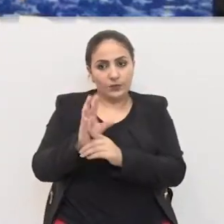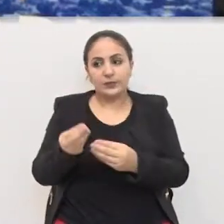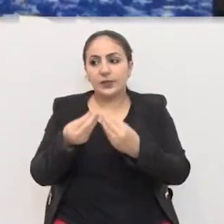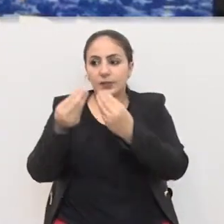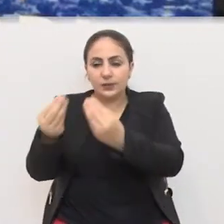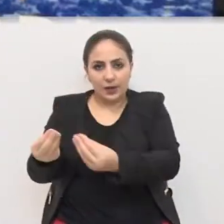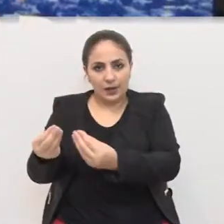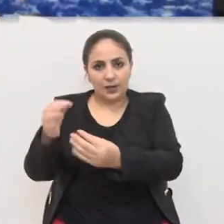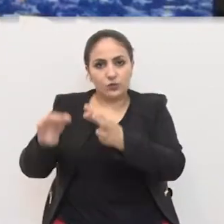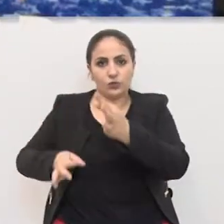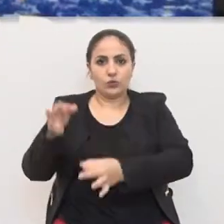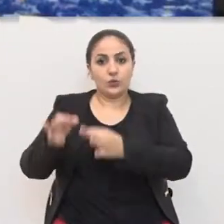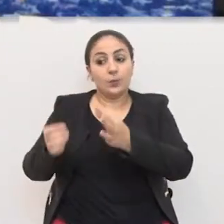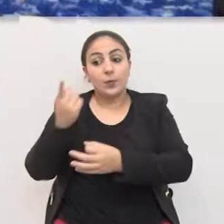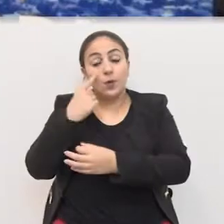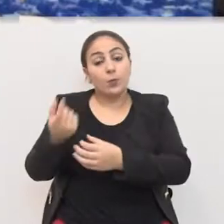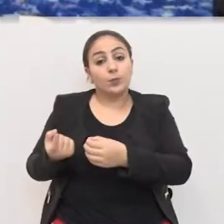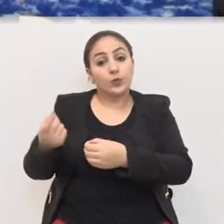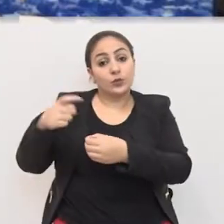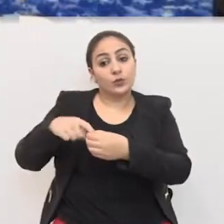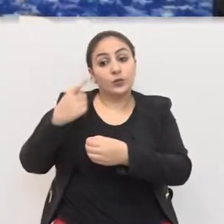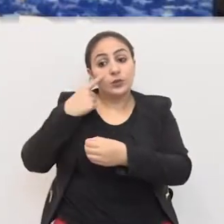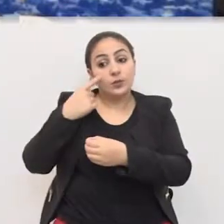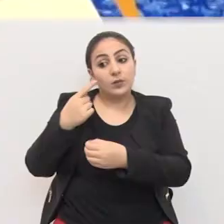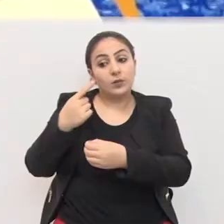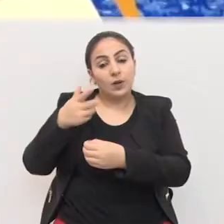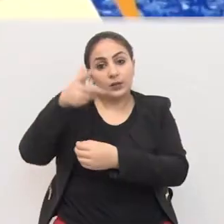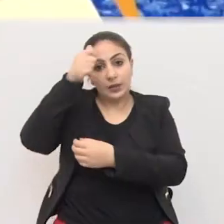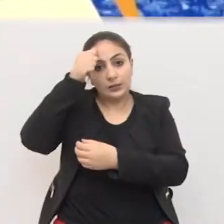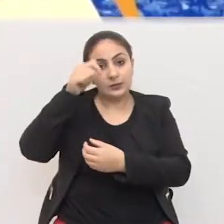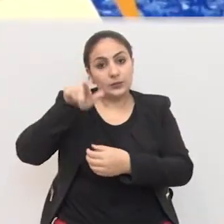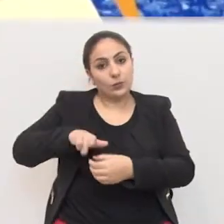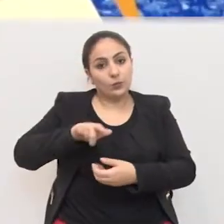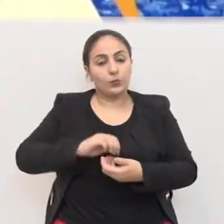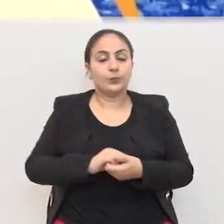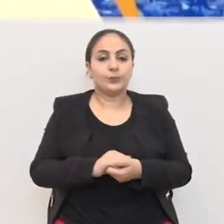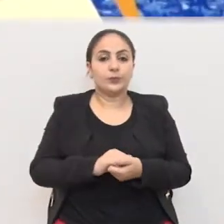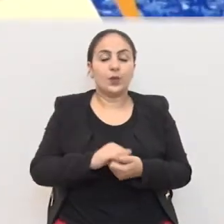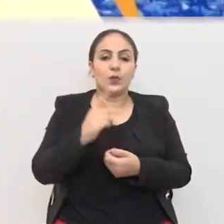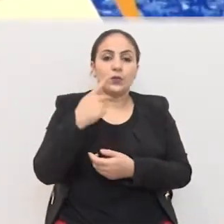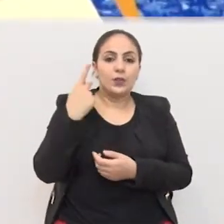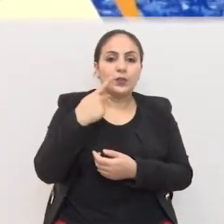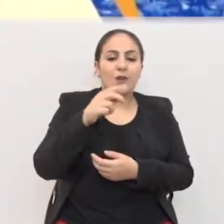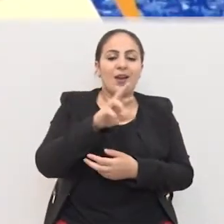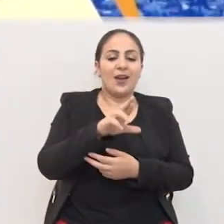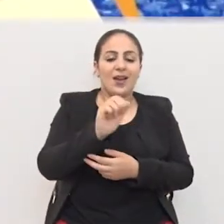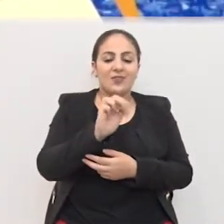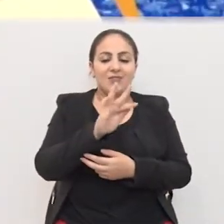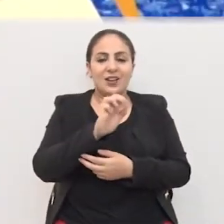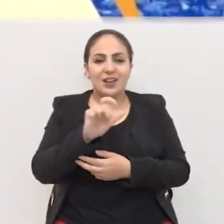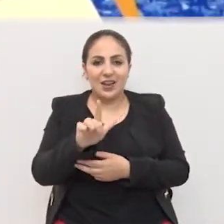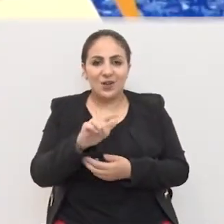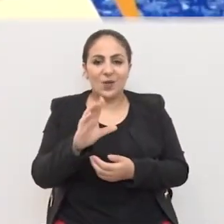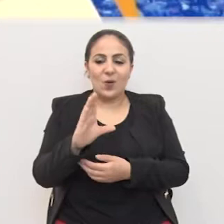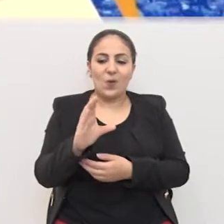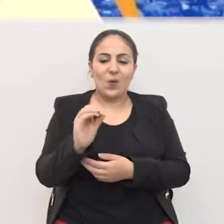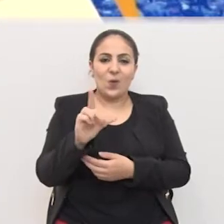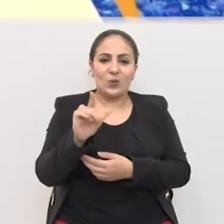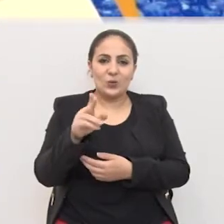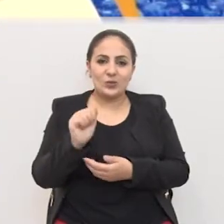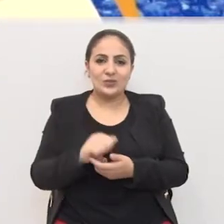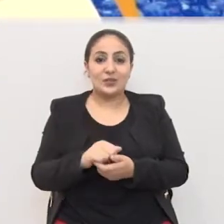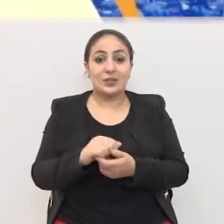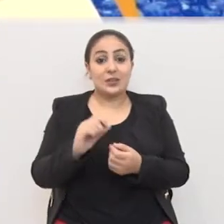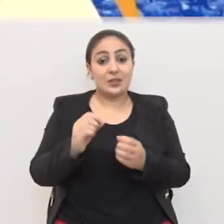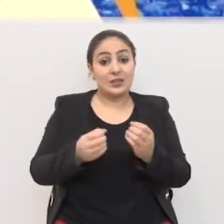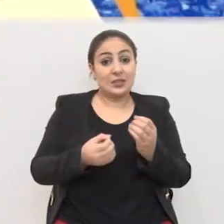a esperança de que a sentença seja revisada. E o vereador Rafael Colucci lançou um projeto denominado